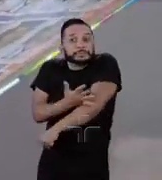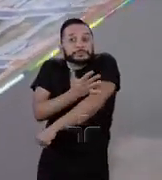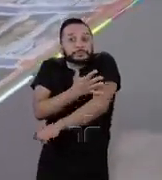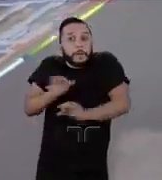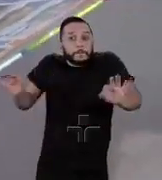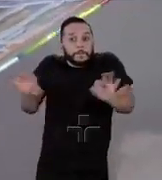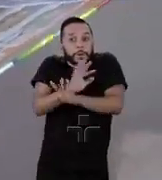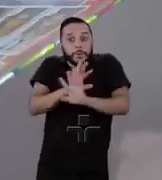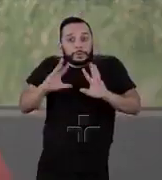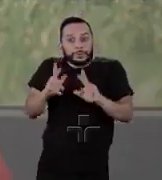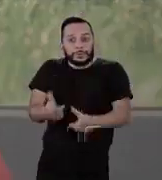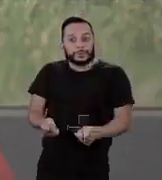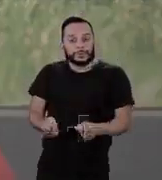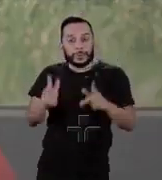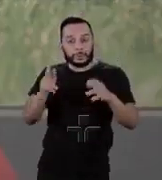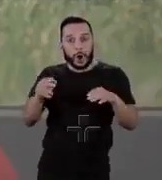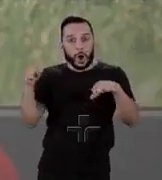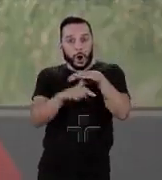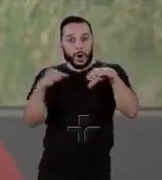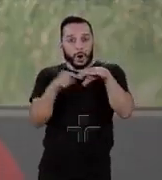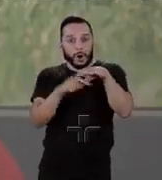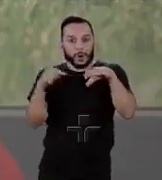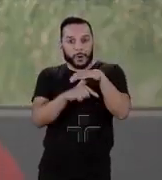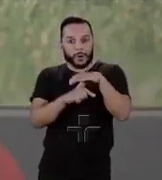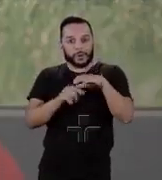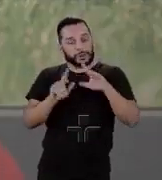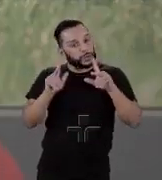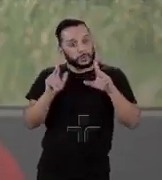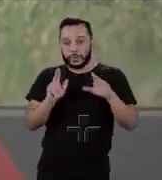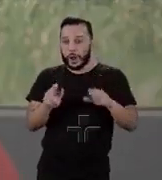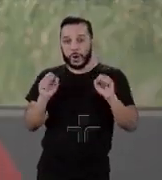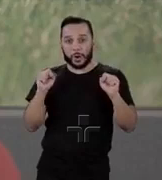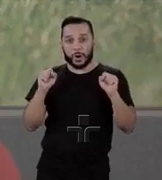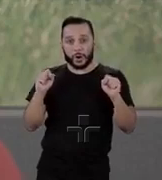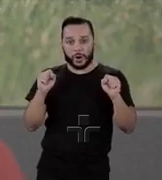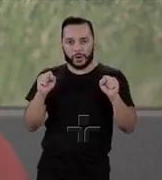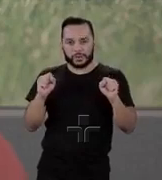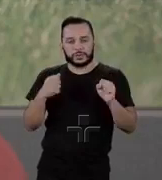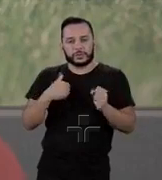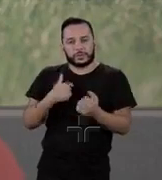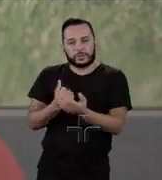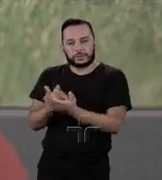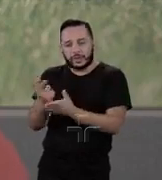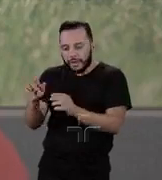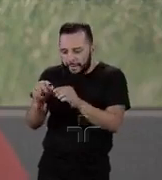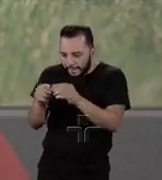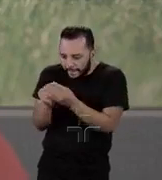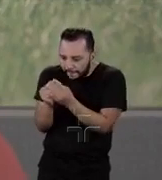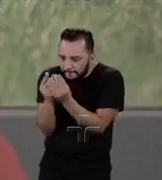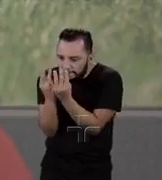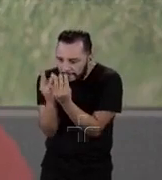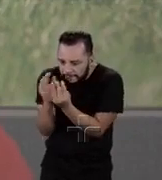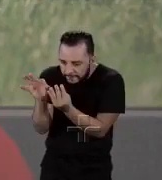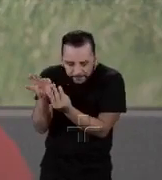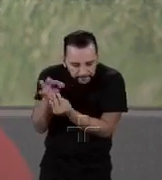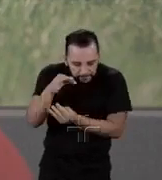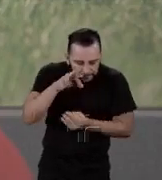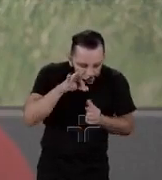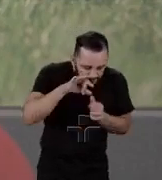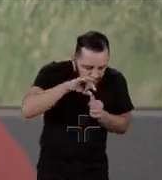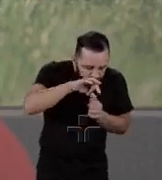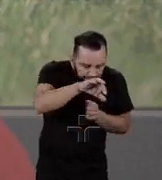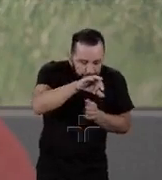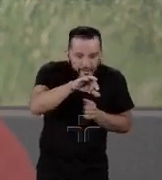a uma goleada. Eu gosto, assim, da emoção de você comprar o pacotinho, a tentar achar aquela figurinha, sair